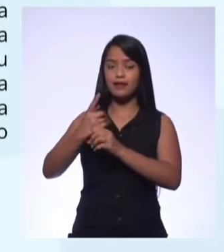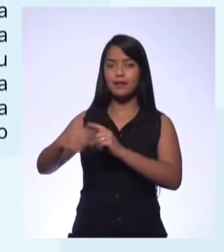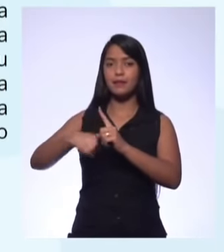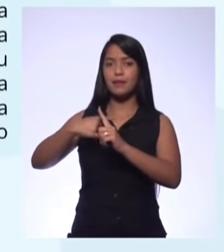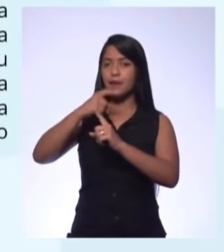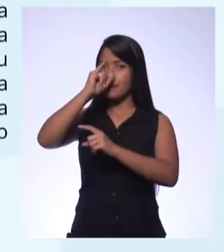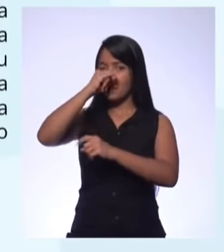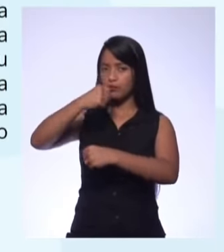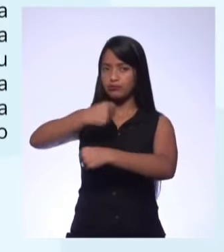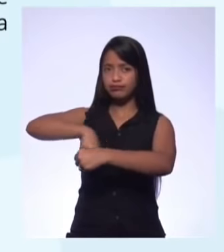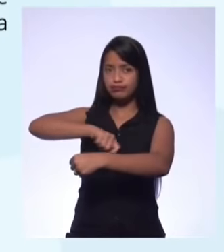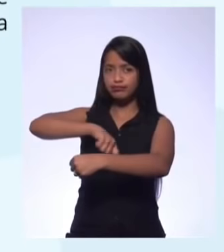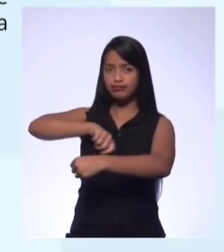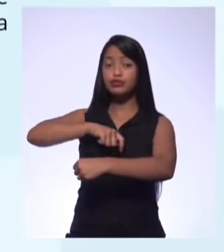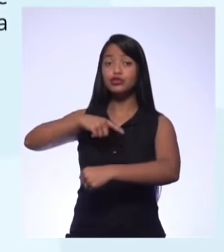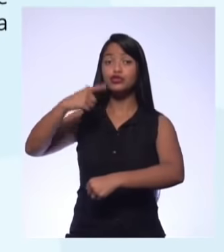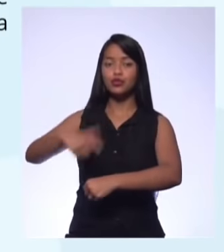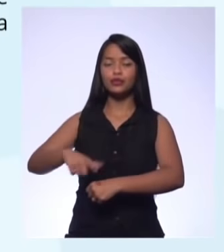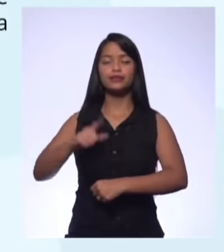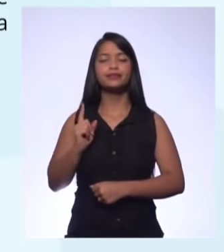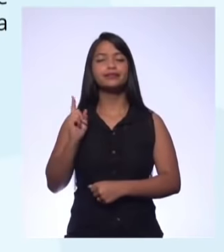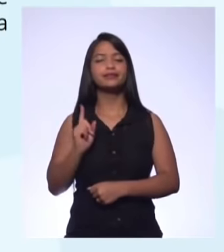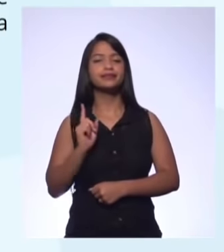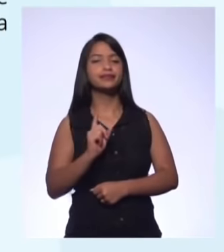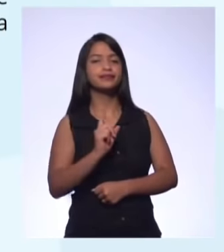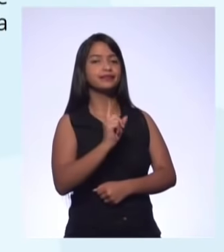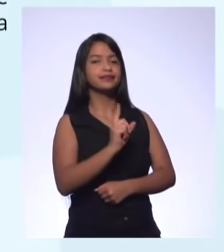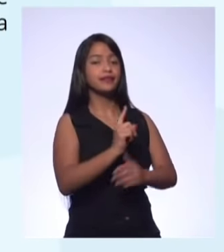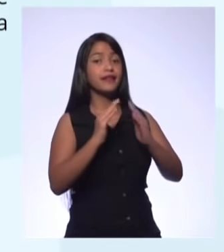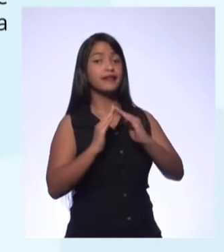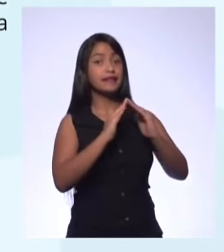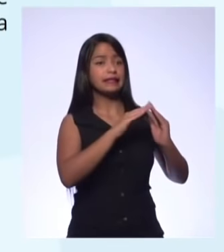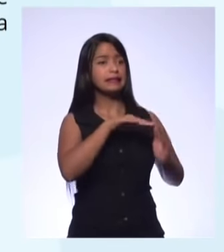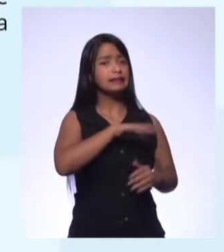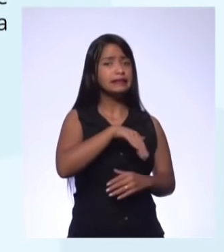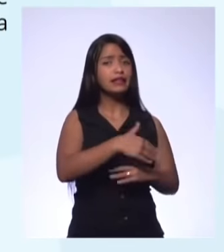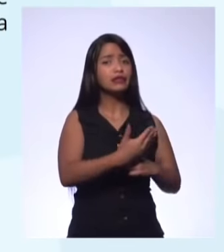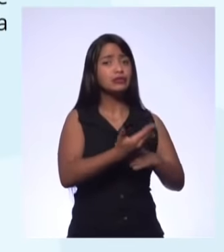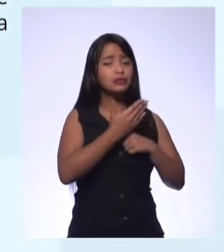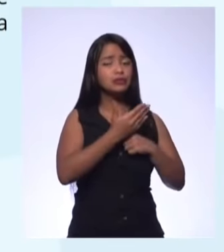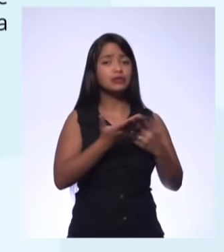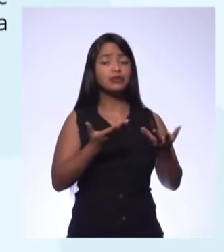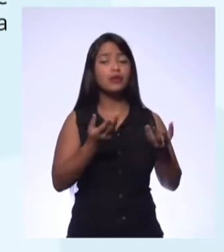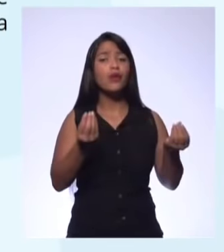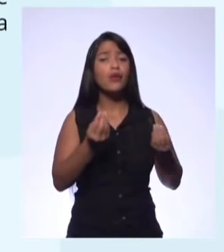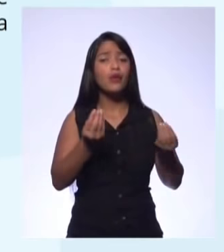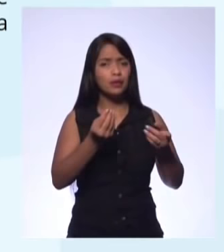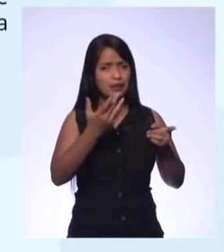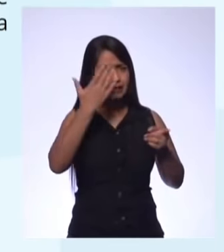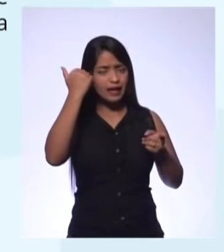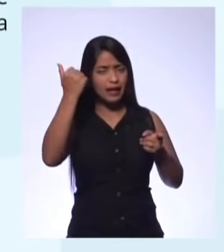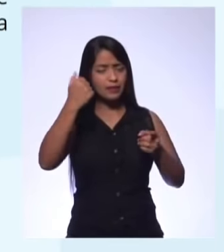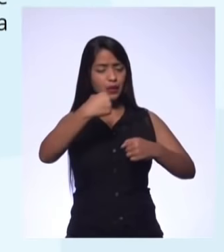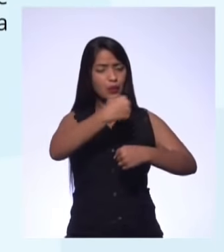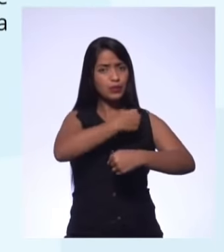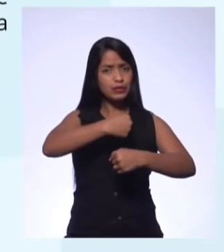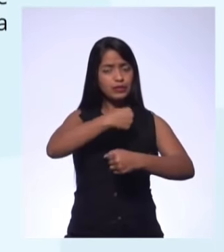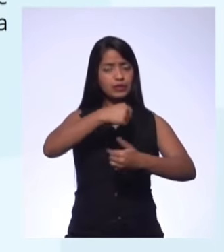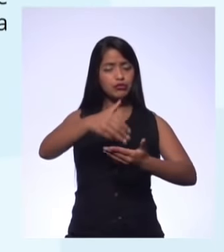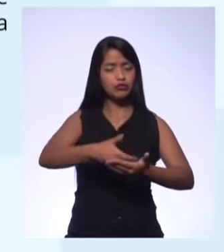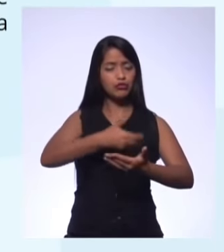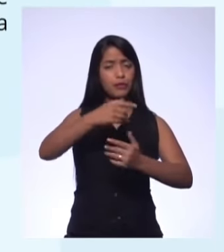a história se repetiu, e Maria foi novamente pedir ajuda à Dona Mercedes, perguntando-lhe se ela sabia fazer ensopado